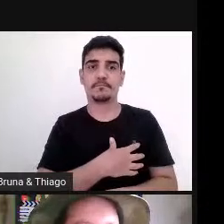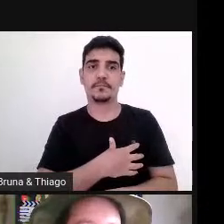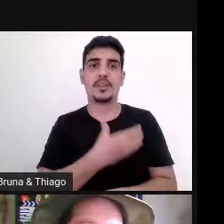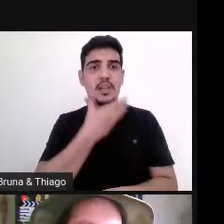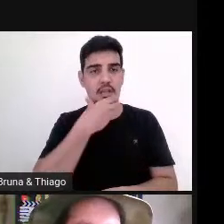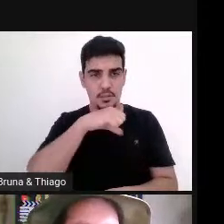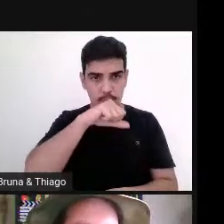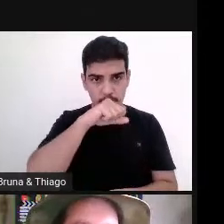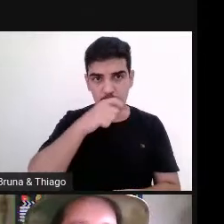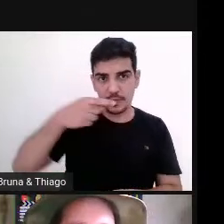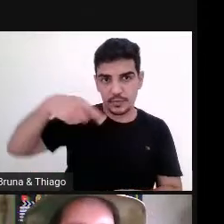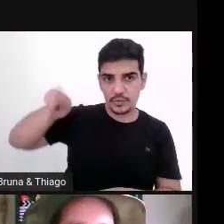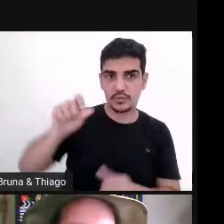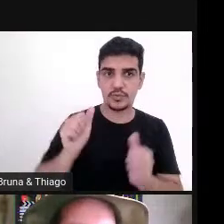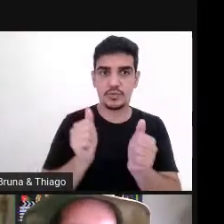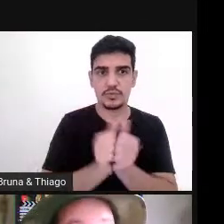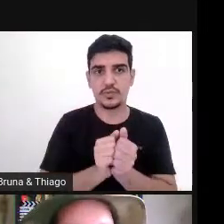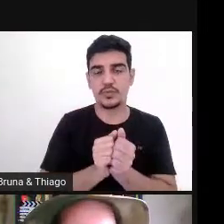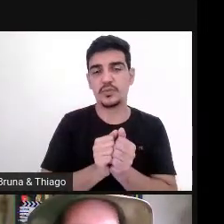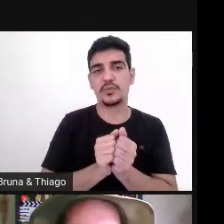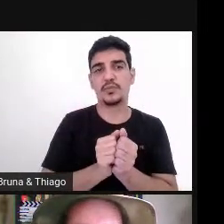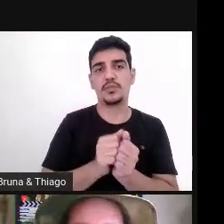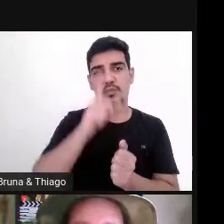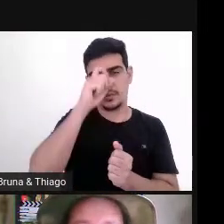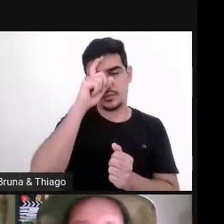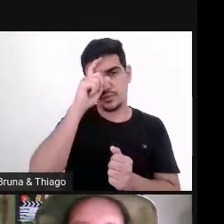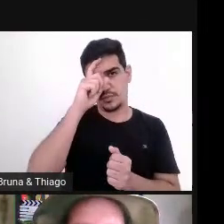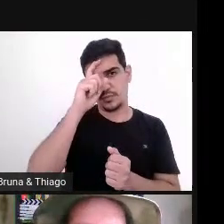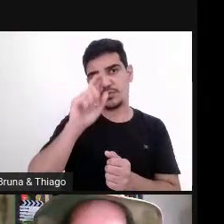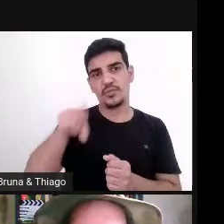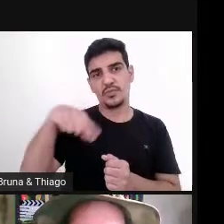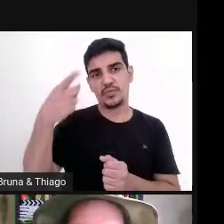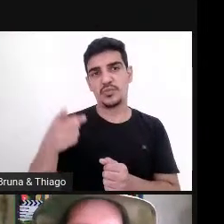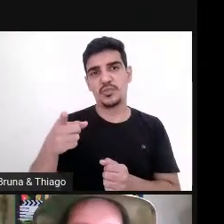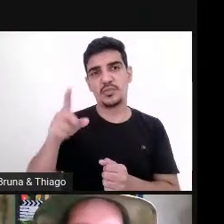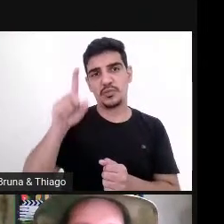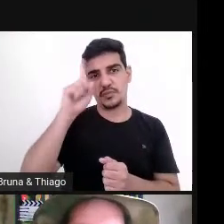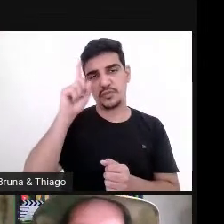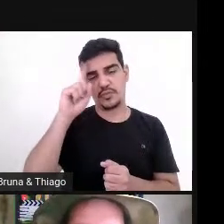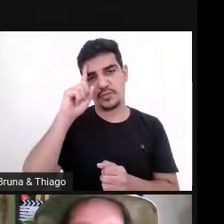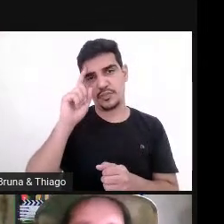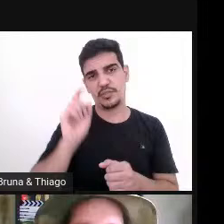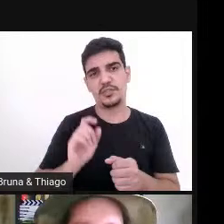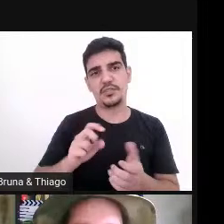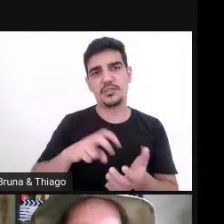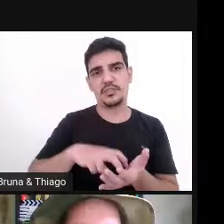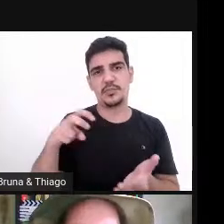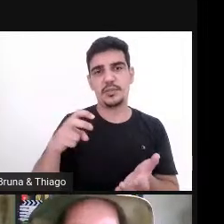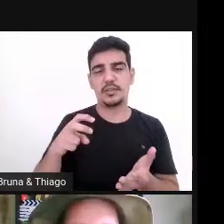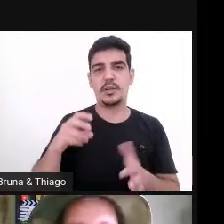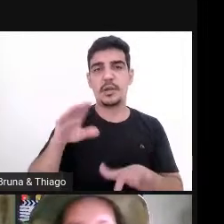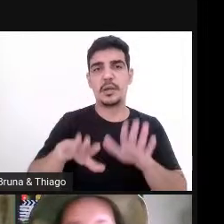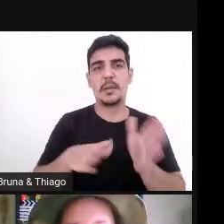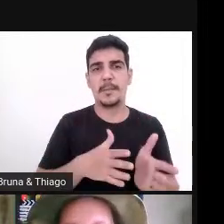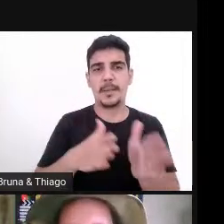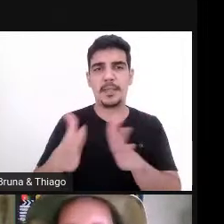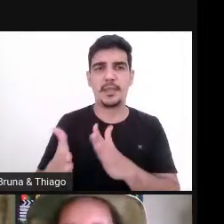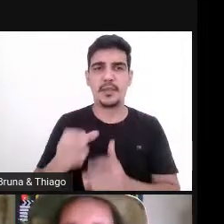tinha se passado pelo menos umas 8, 10 horas pós-acidente, pelas características aqui da bolha, né, desse